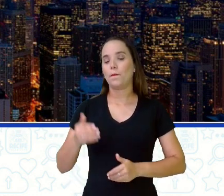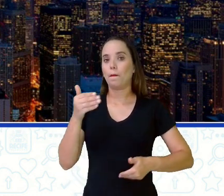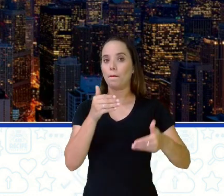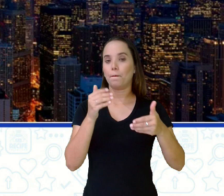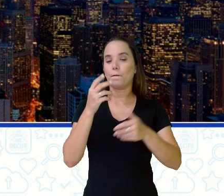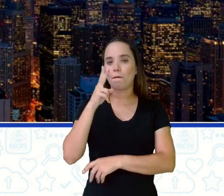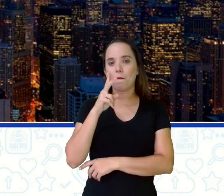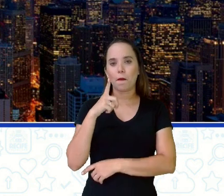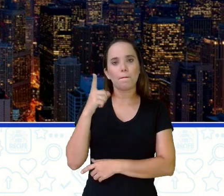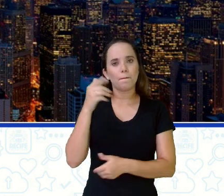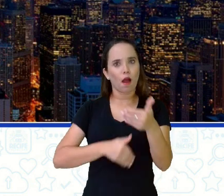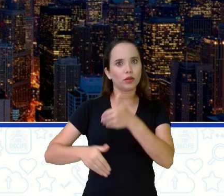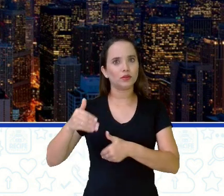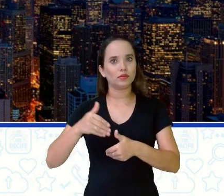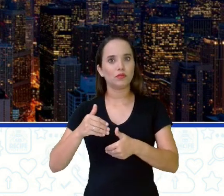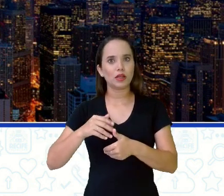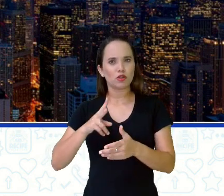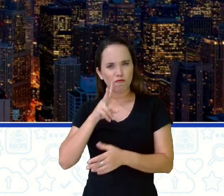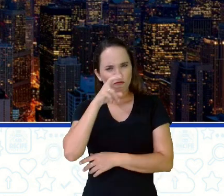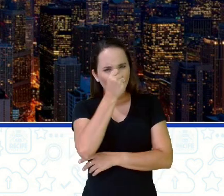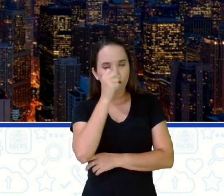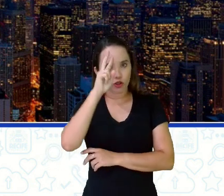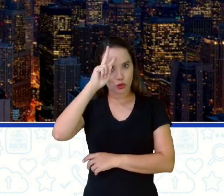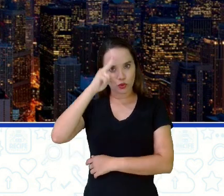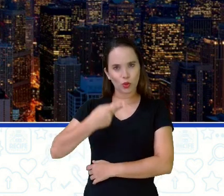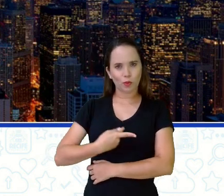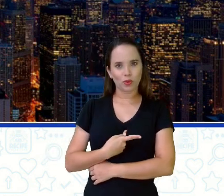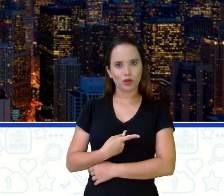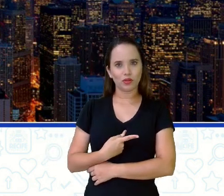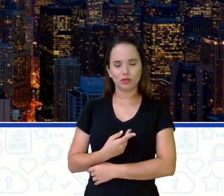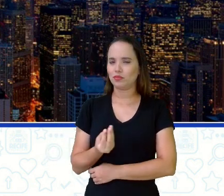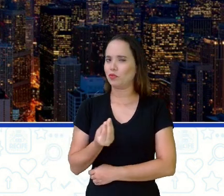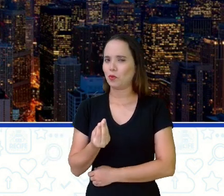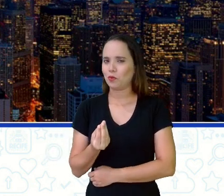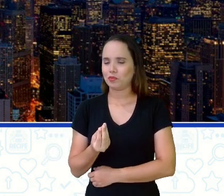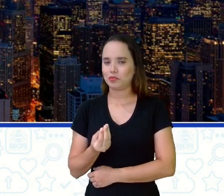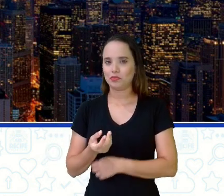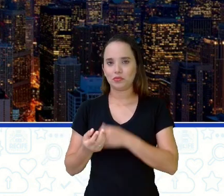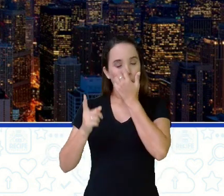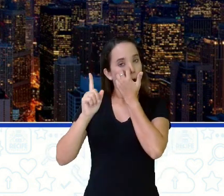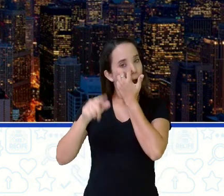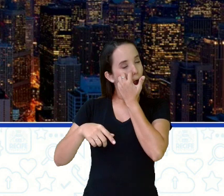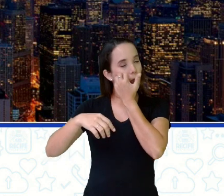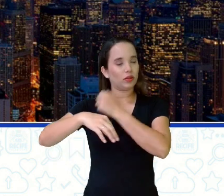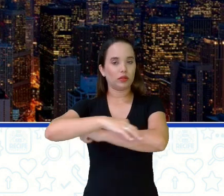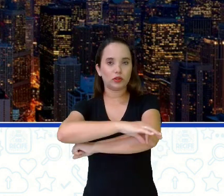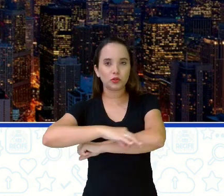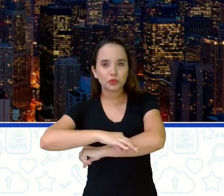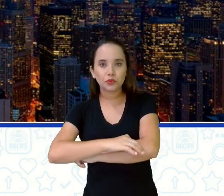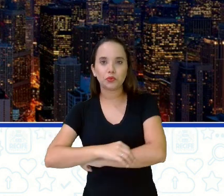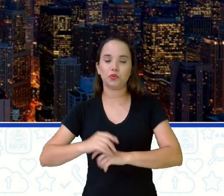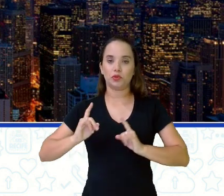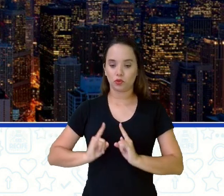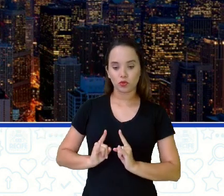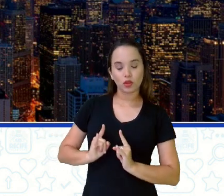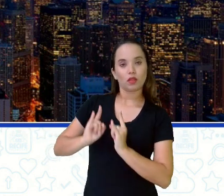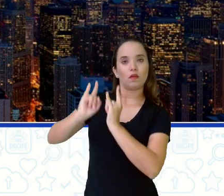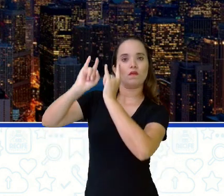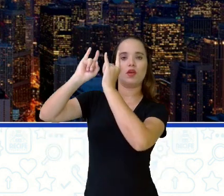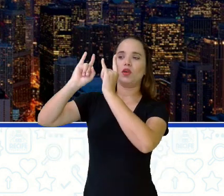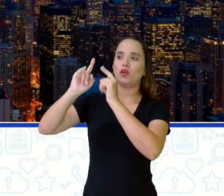presença humana, né? Então, a gente tem isso através das ruas, tem isso através dos prédios, né? Tem ali